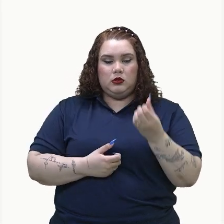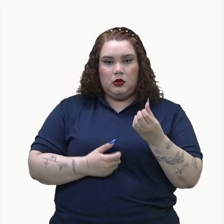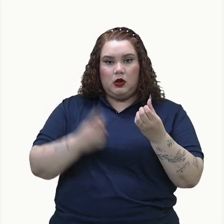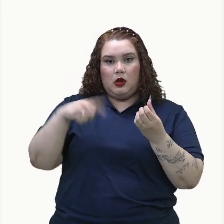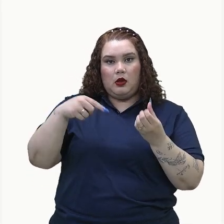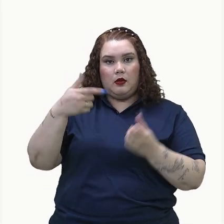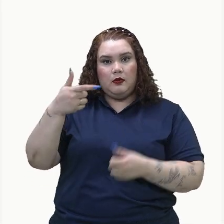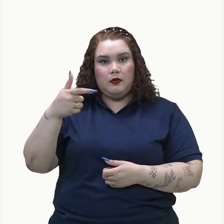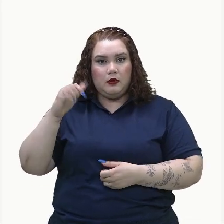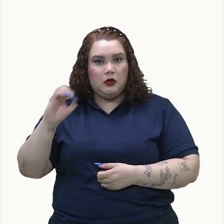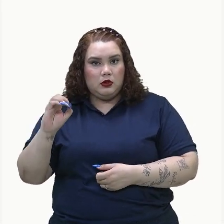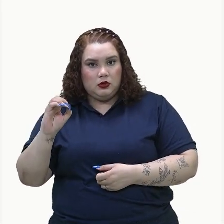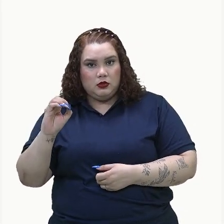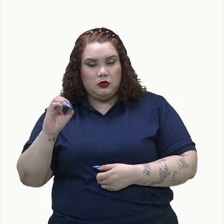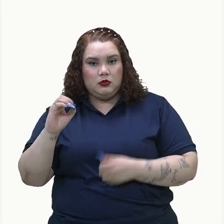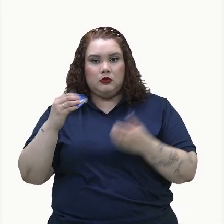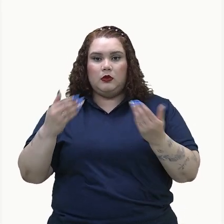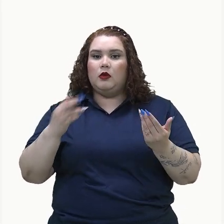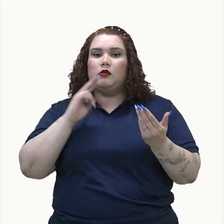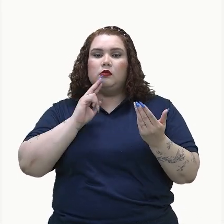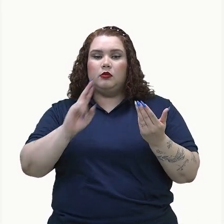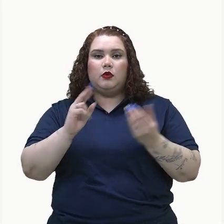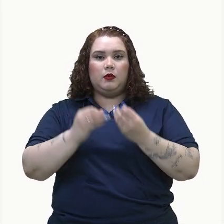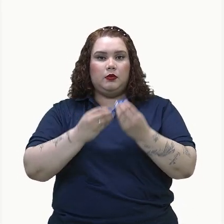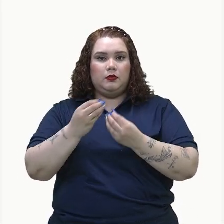né? Então vai ficar assim, ó.